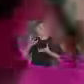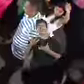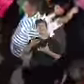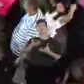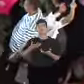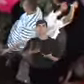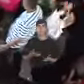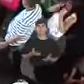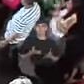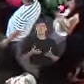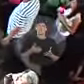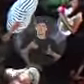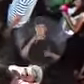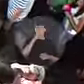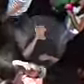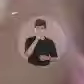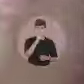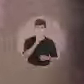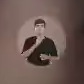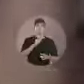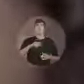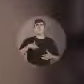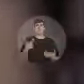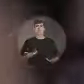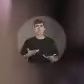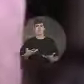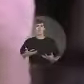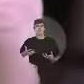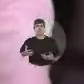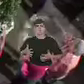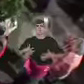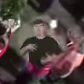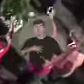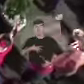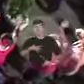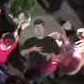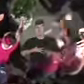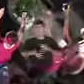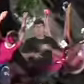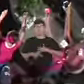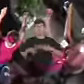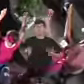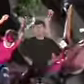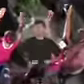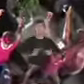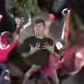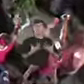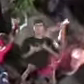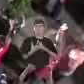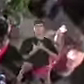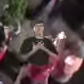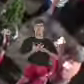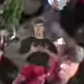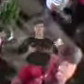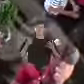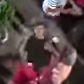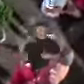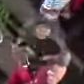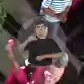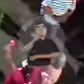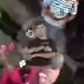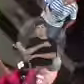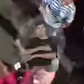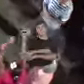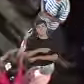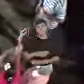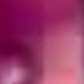isso que eu quero. Essa força que me encanta. Essa força que me anima. É isso,